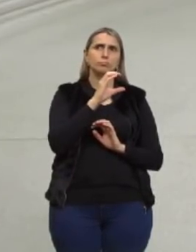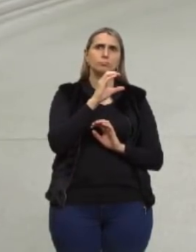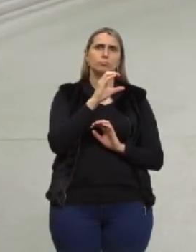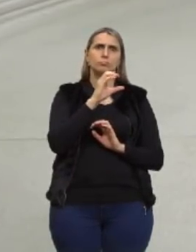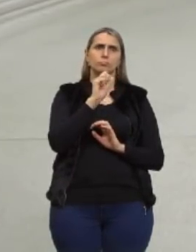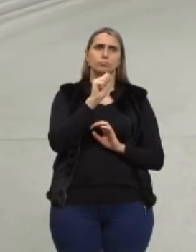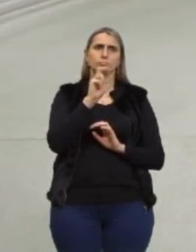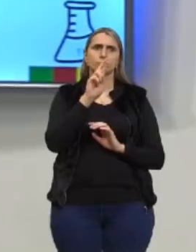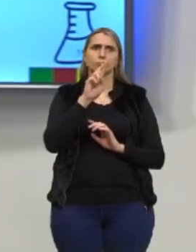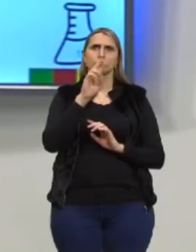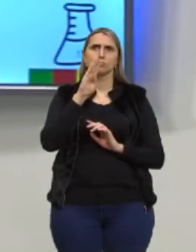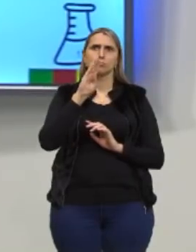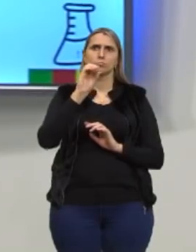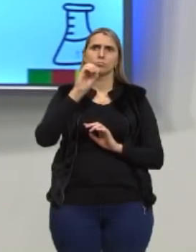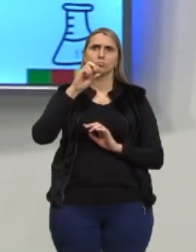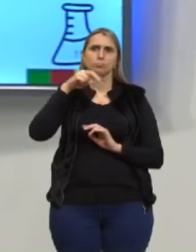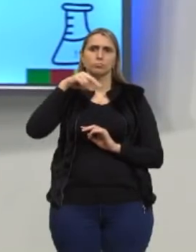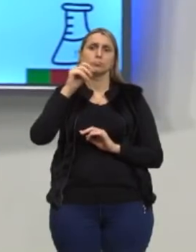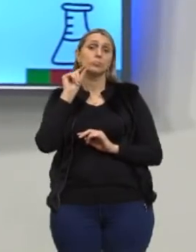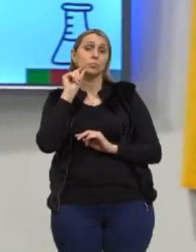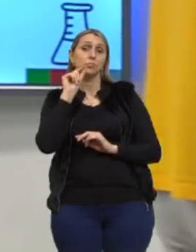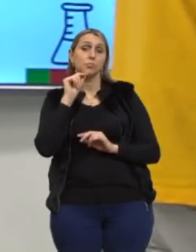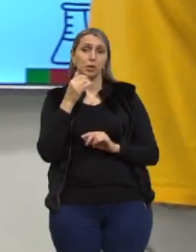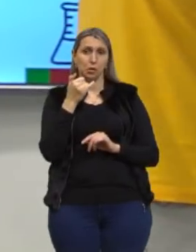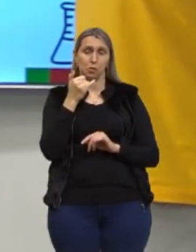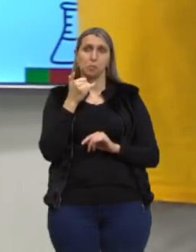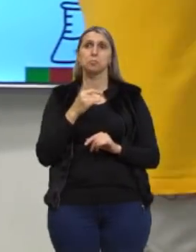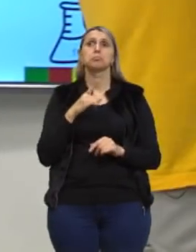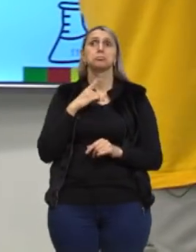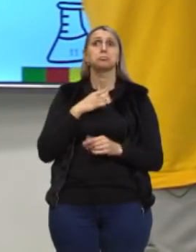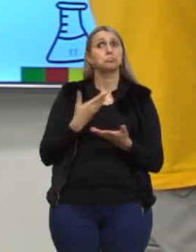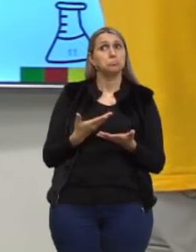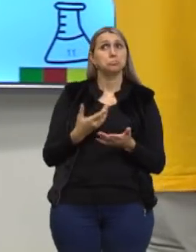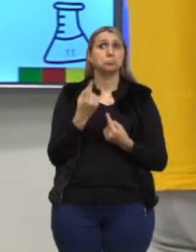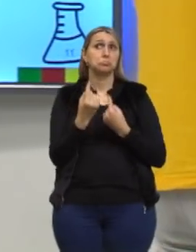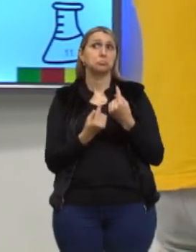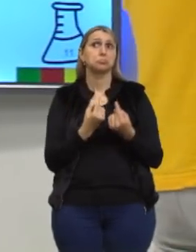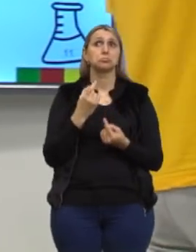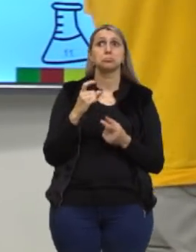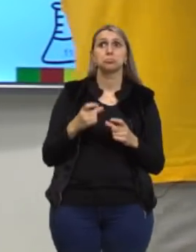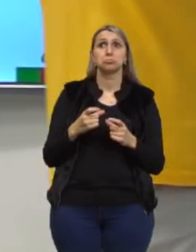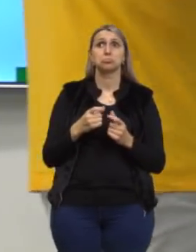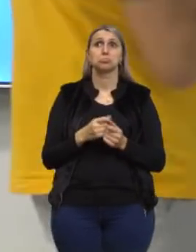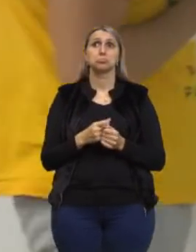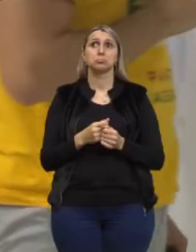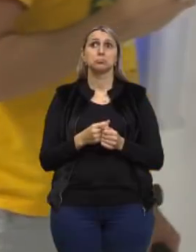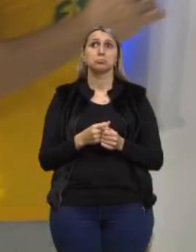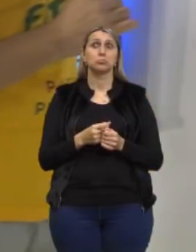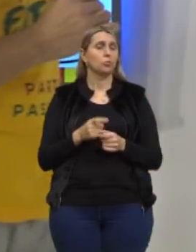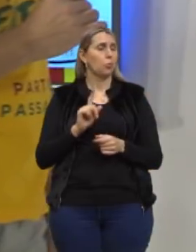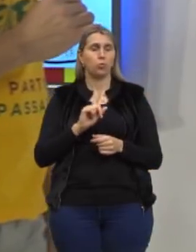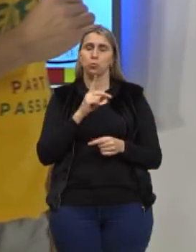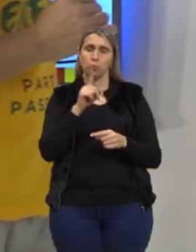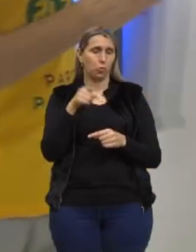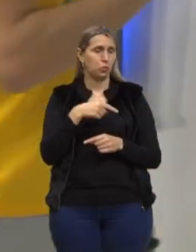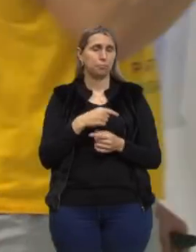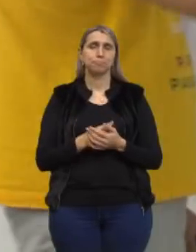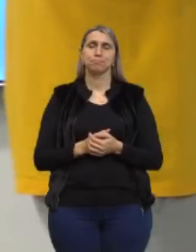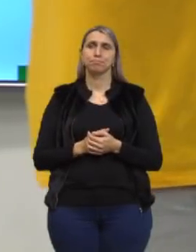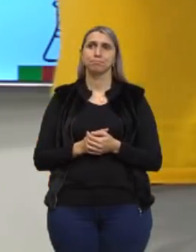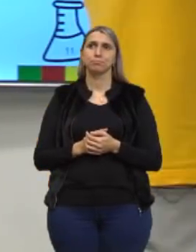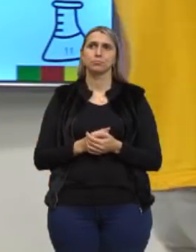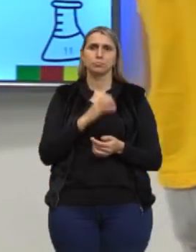grafita eu tem algum lugar carbono grafite aqui não então esse vai permanecer eu não posso cortar